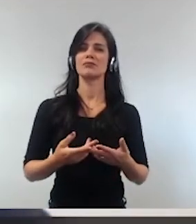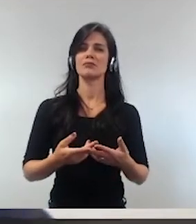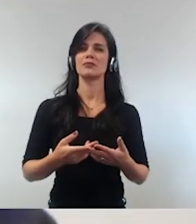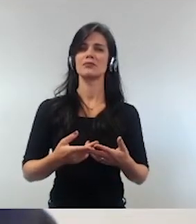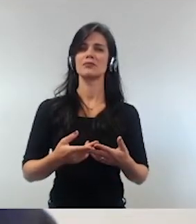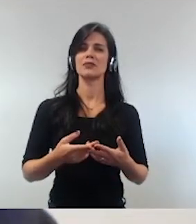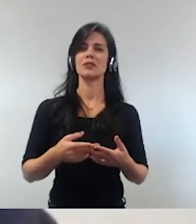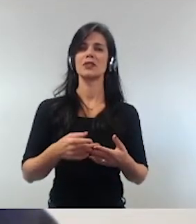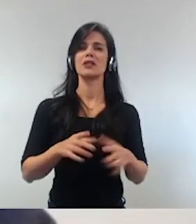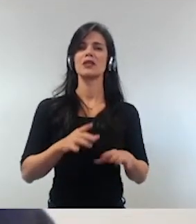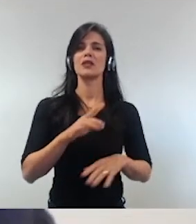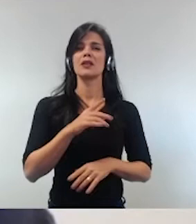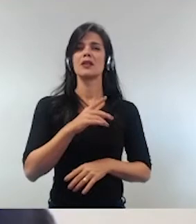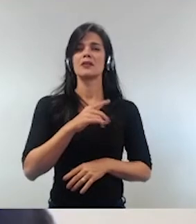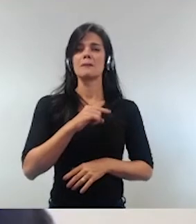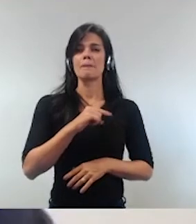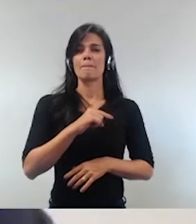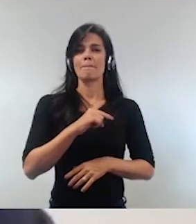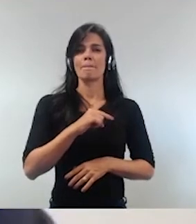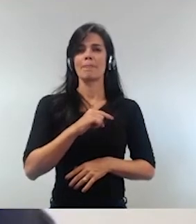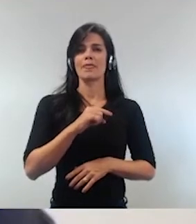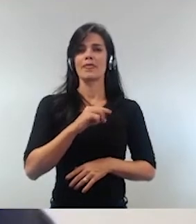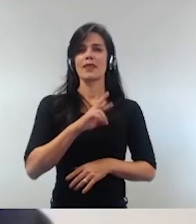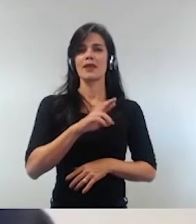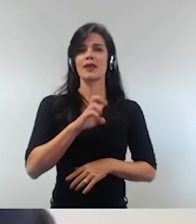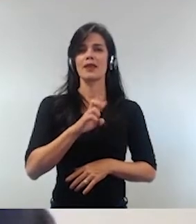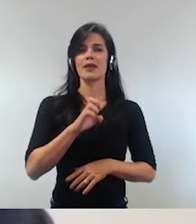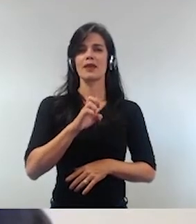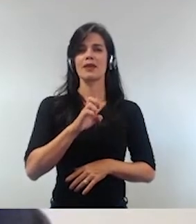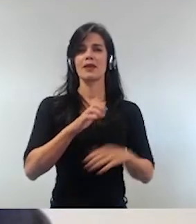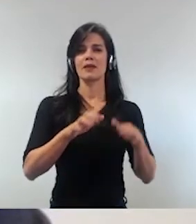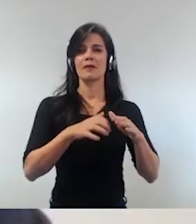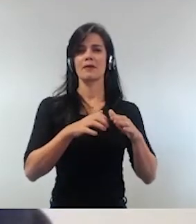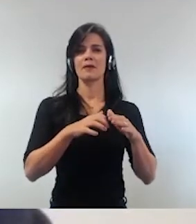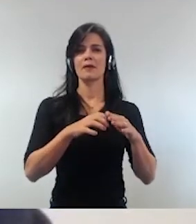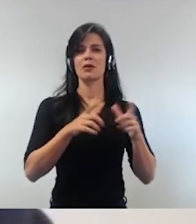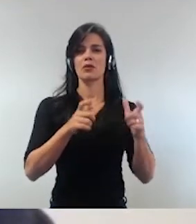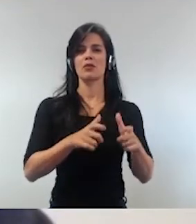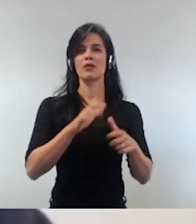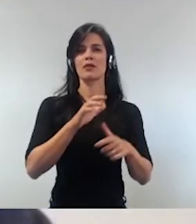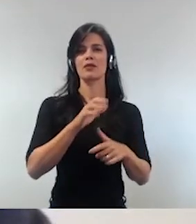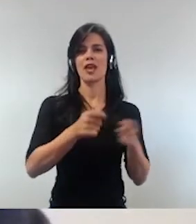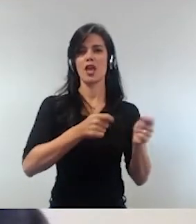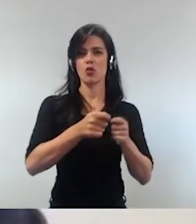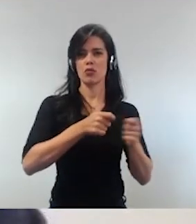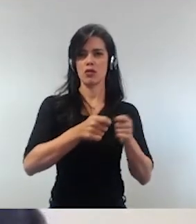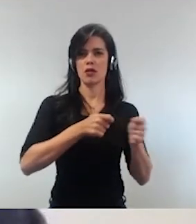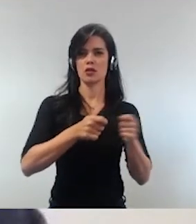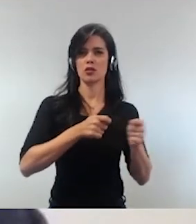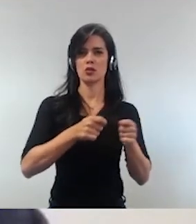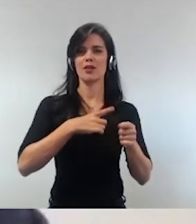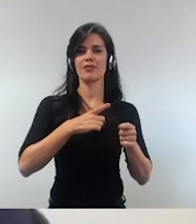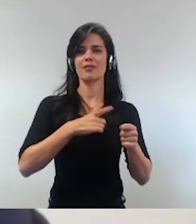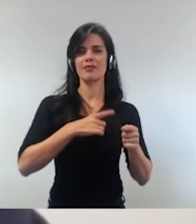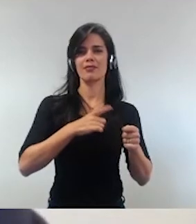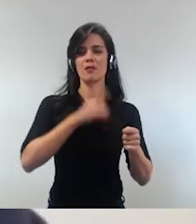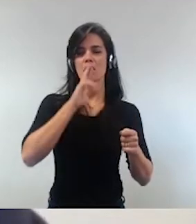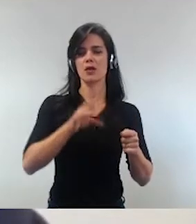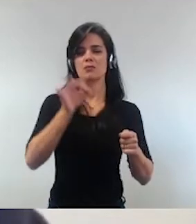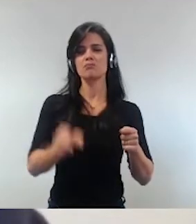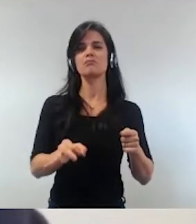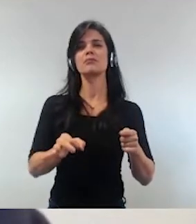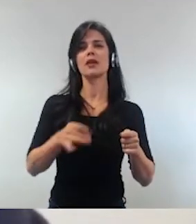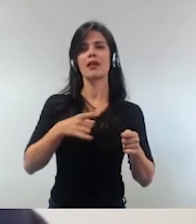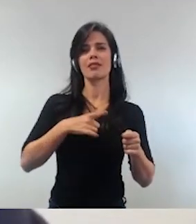agência reguladora, que prontamente entrou em campo, prontamente agiu, com um diagnóstico preciso, com